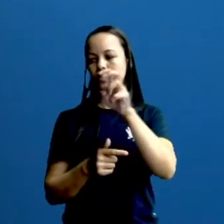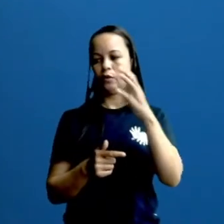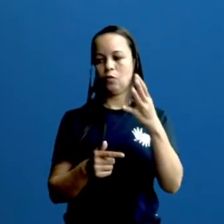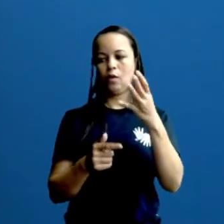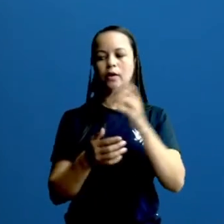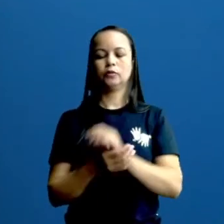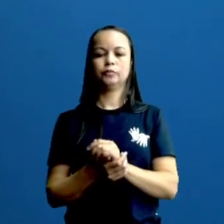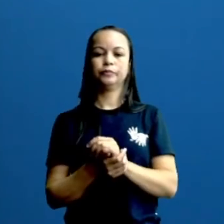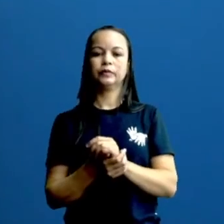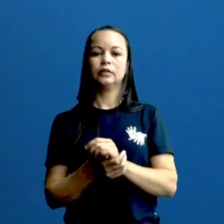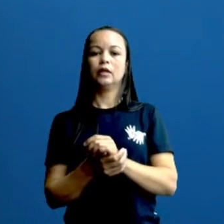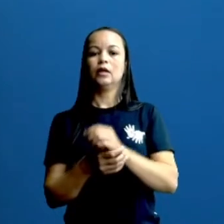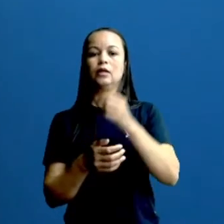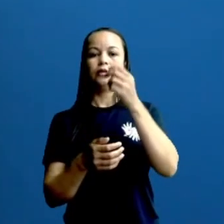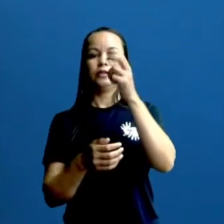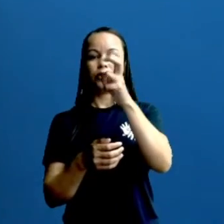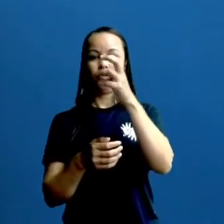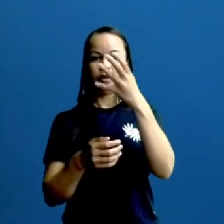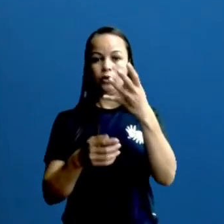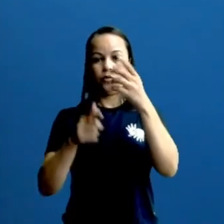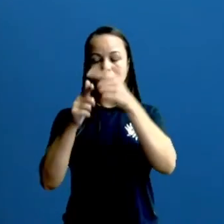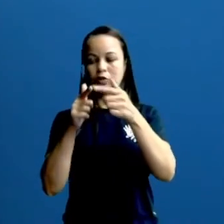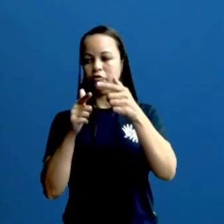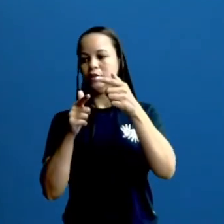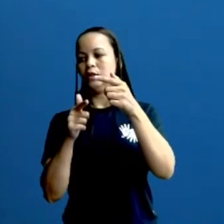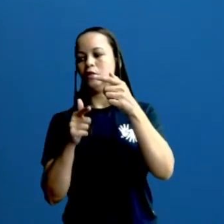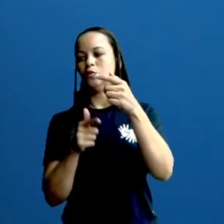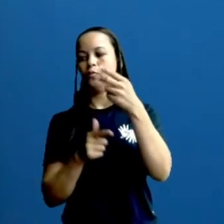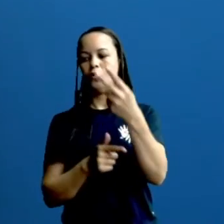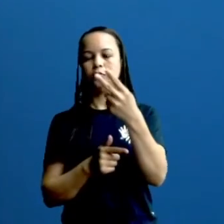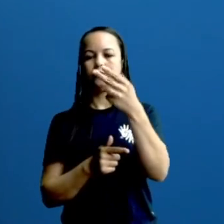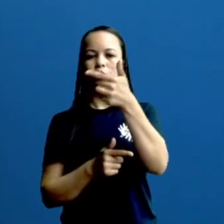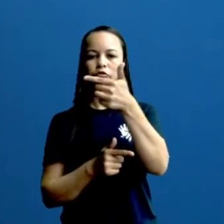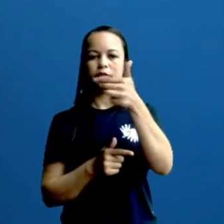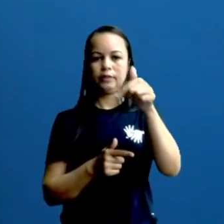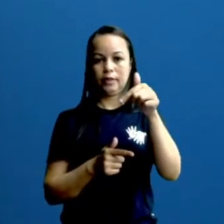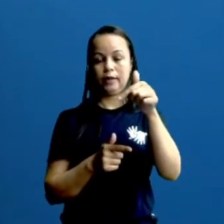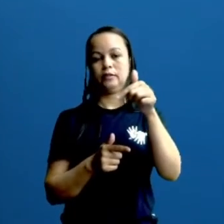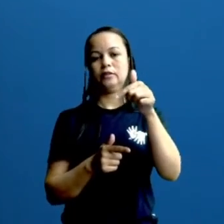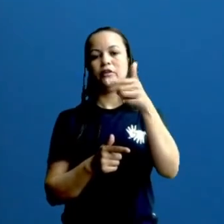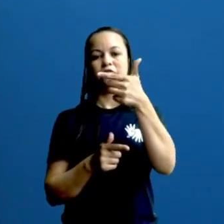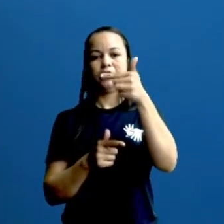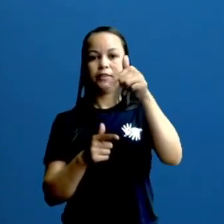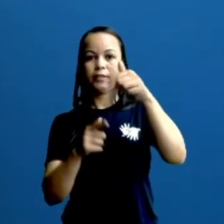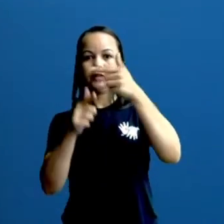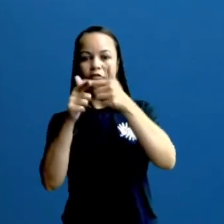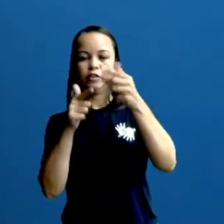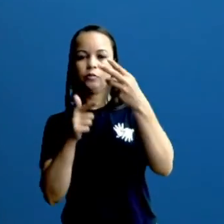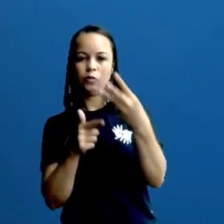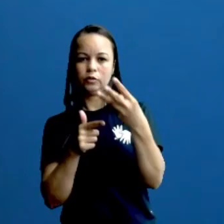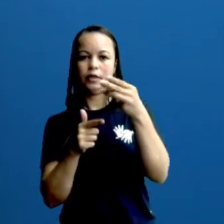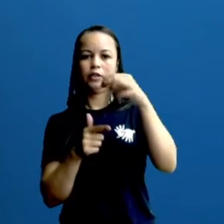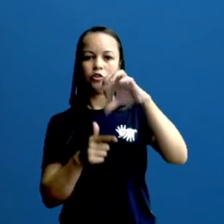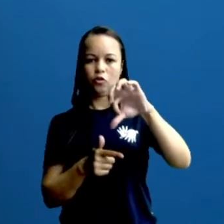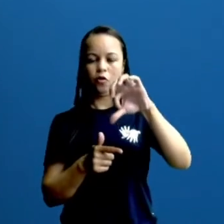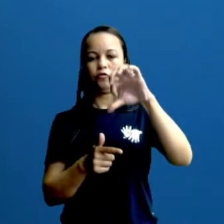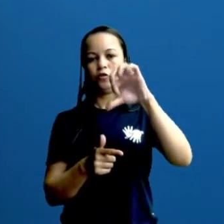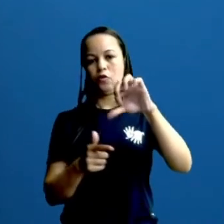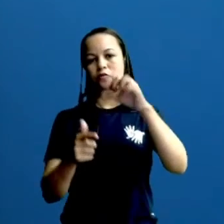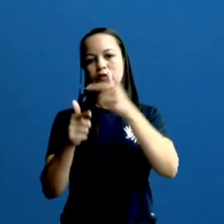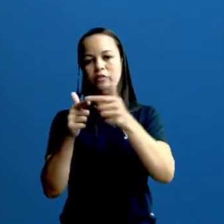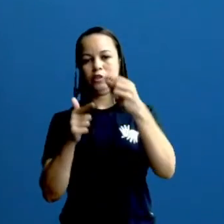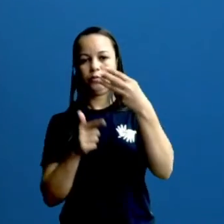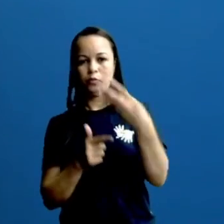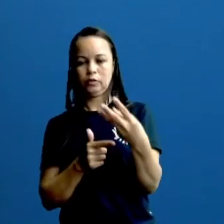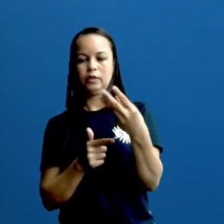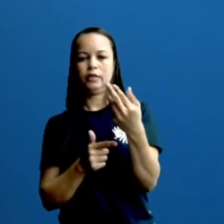27. Já não dá mais para dividir por 2. Vamos tentar por 3. Dá para dividir por 3, dá 9. O 9 dá para dividir por